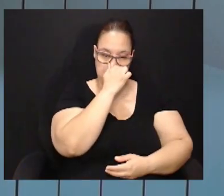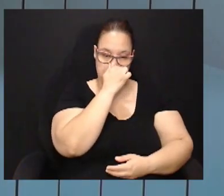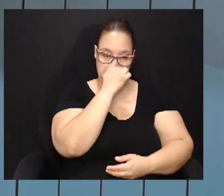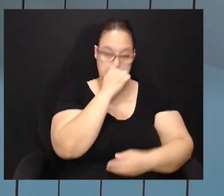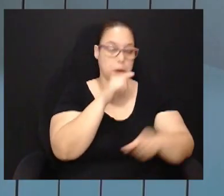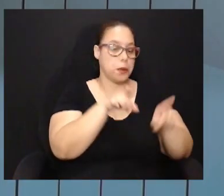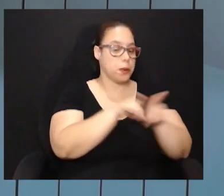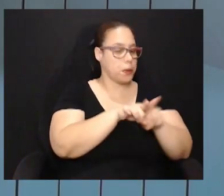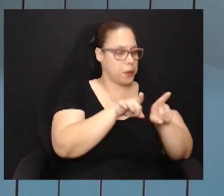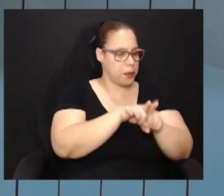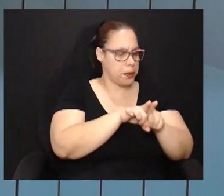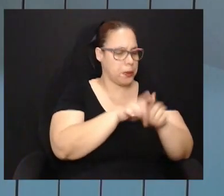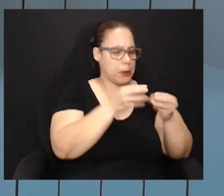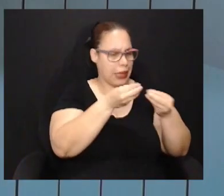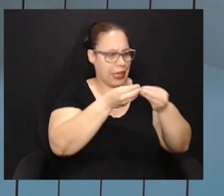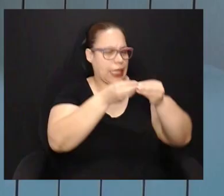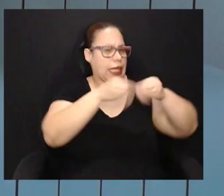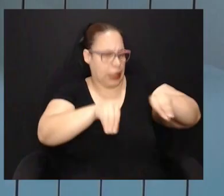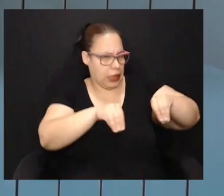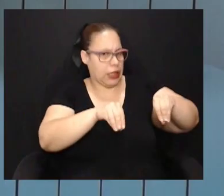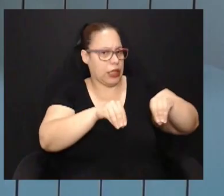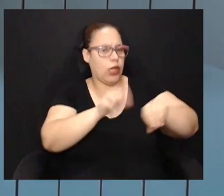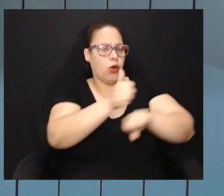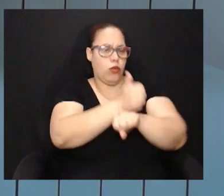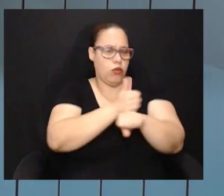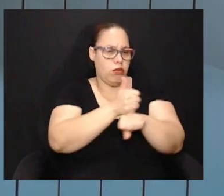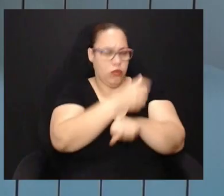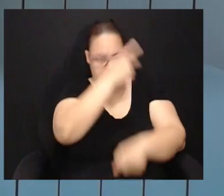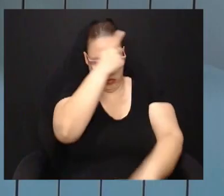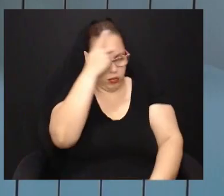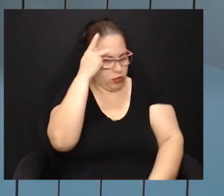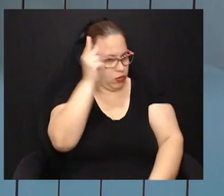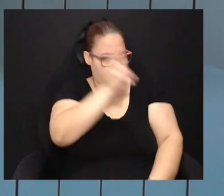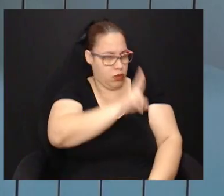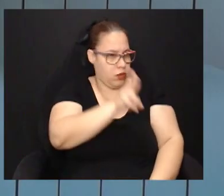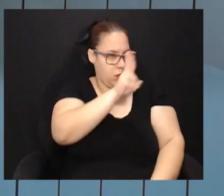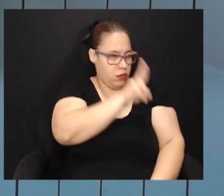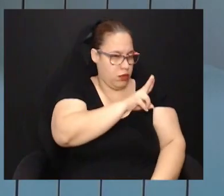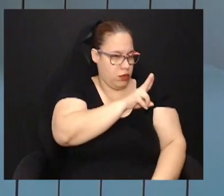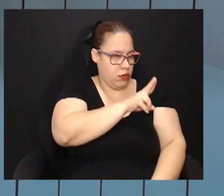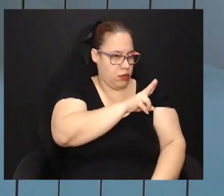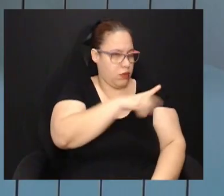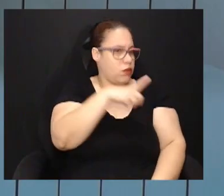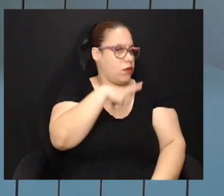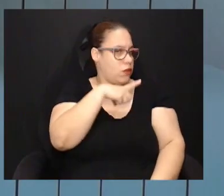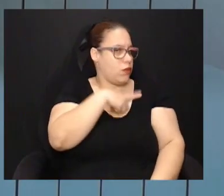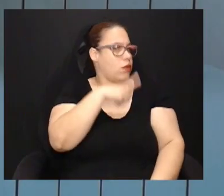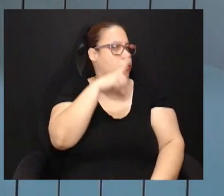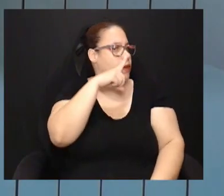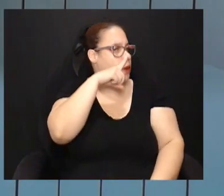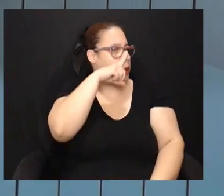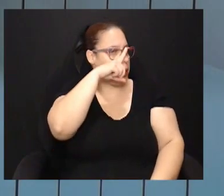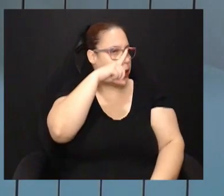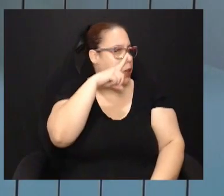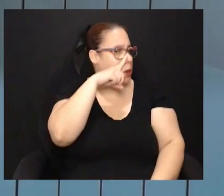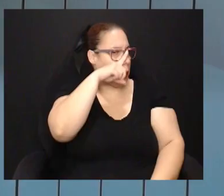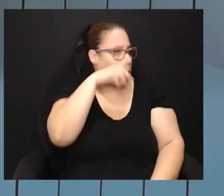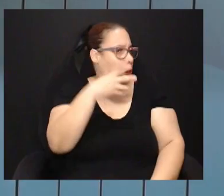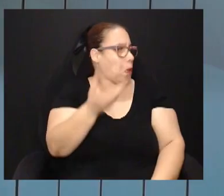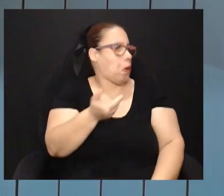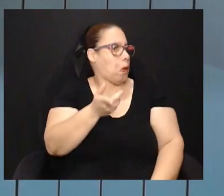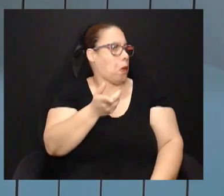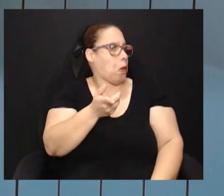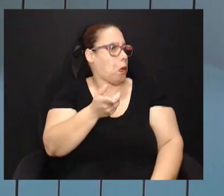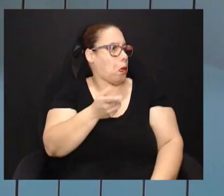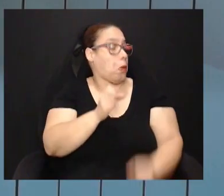esmaltação. Isso também prejudica o profissional, a pessoa que está manuseando. Tem